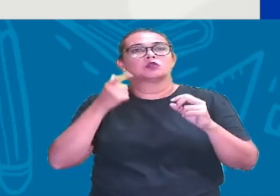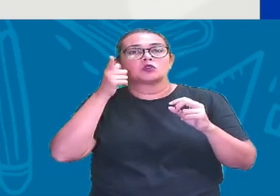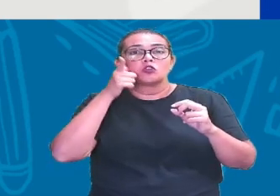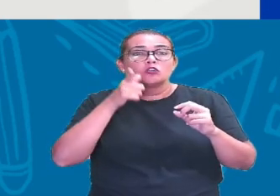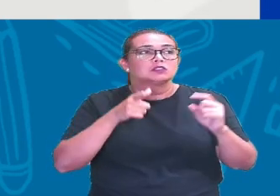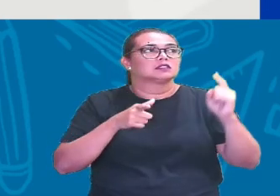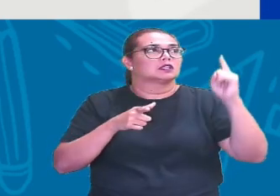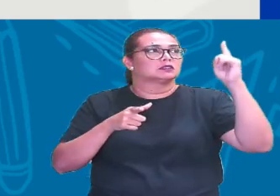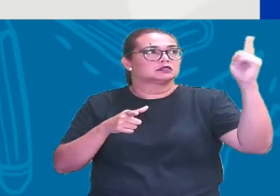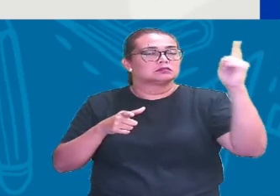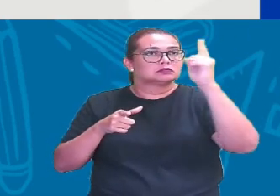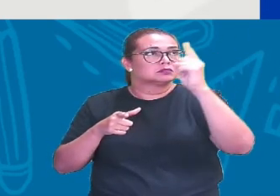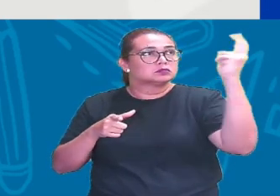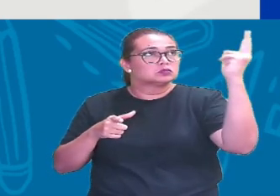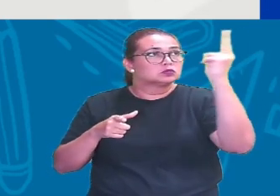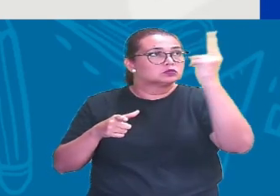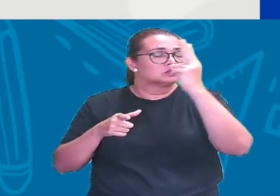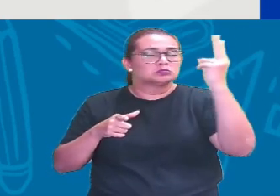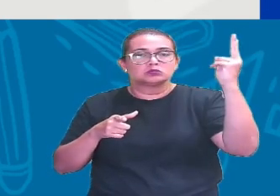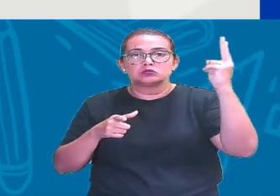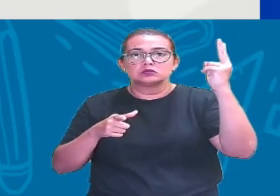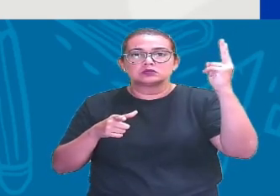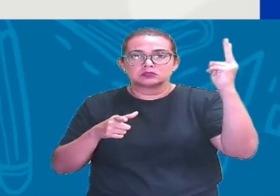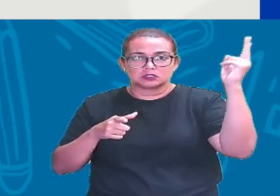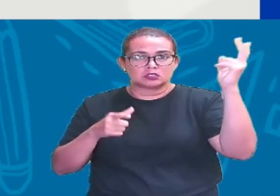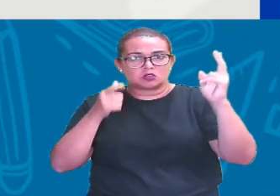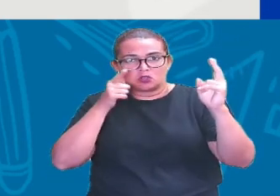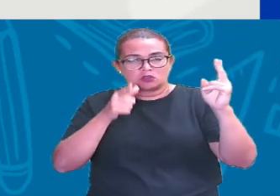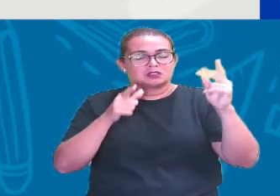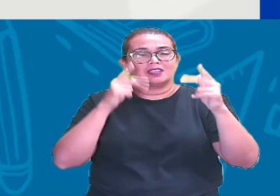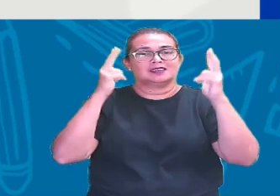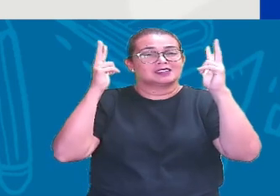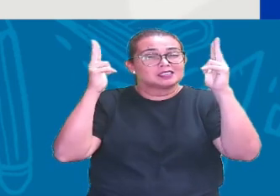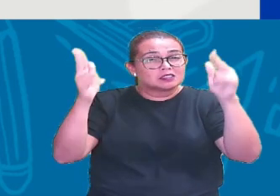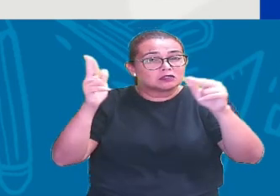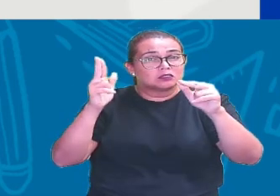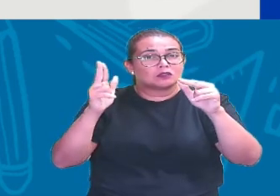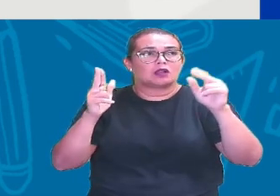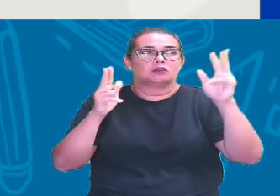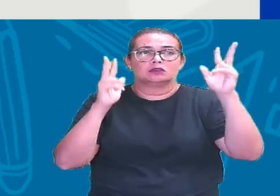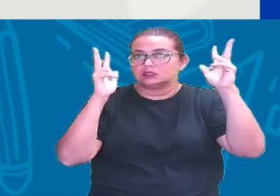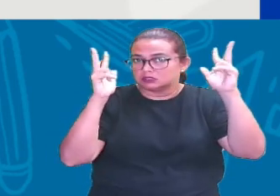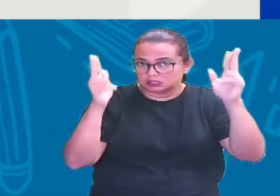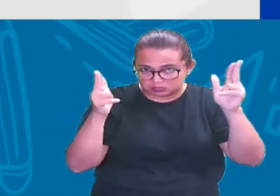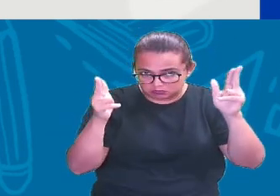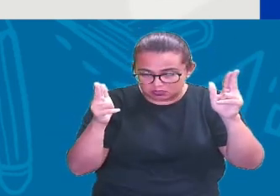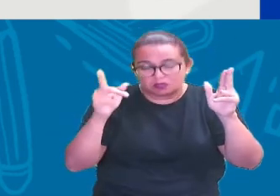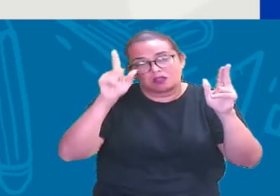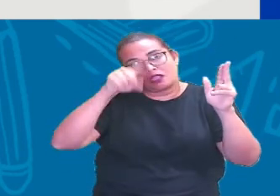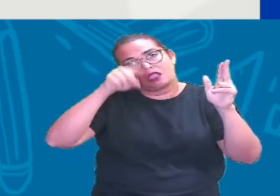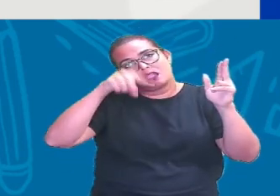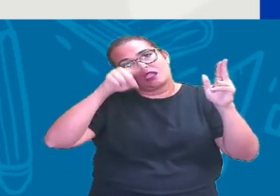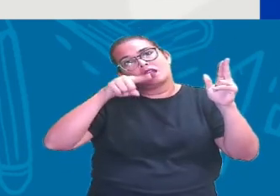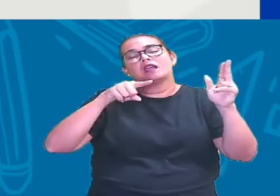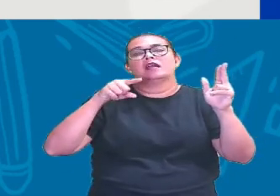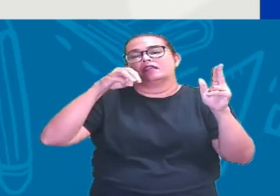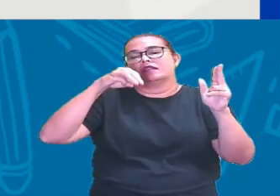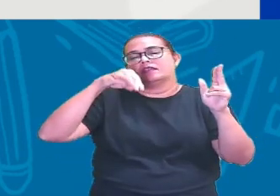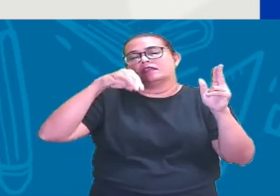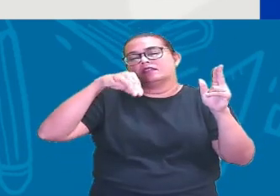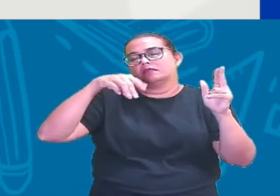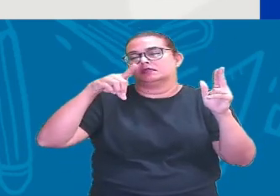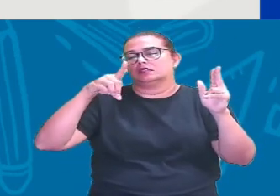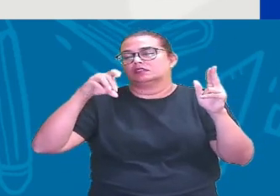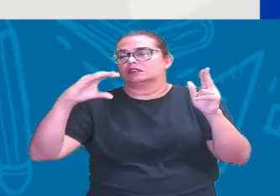dividir um valor e dividir o outro valor ao mesmo tempo, ele vai fazer parte do meu